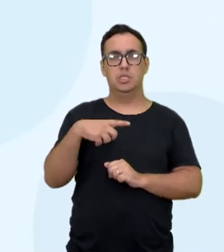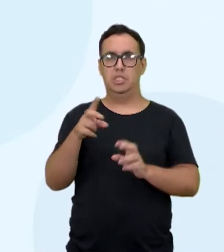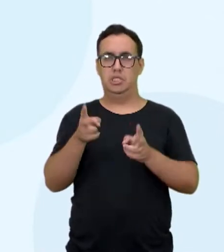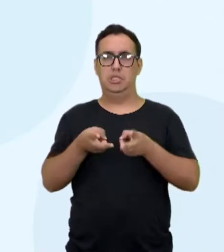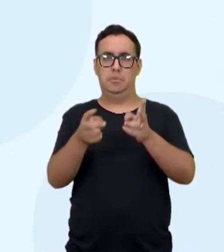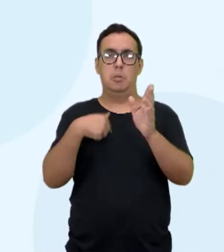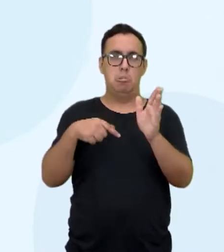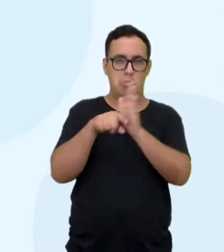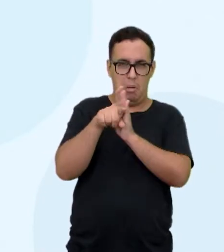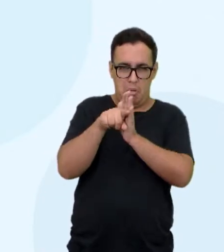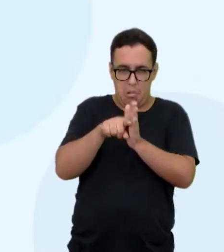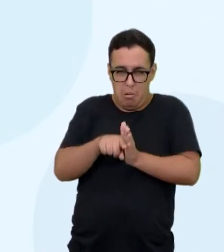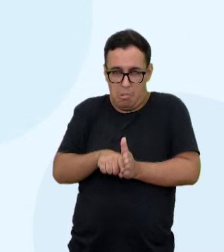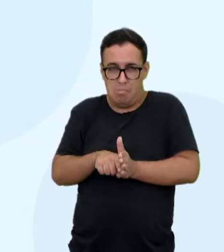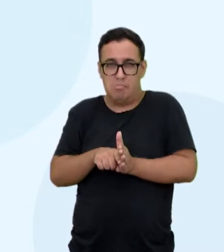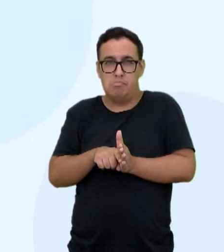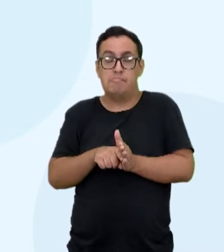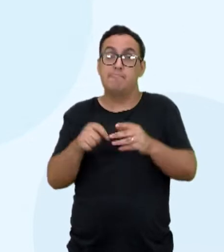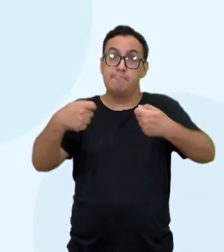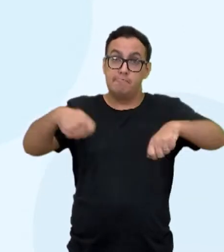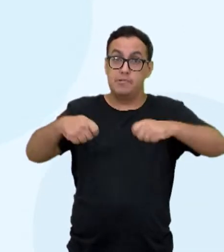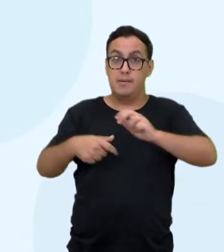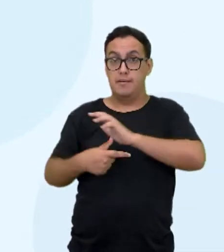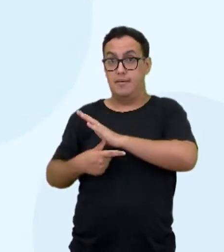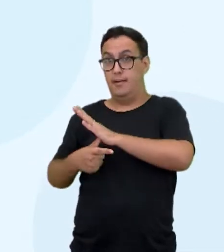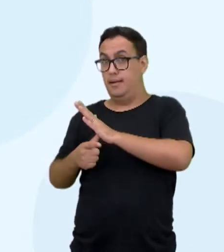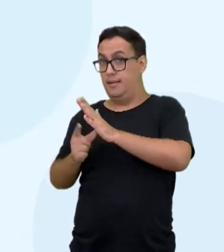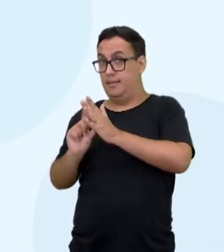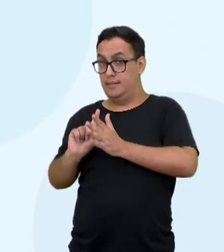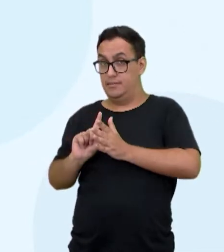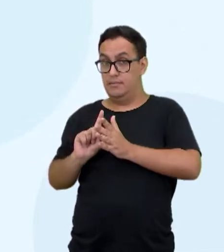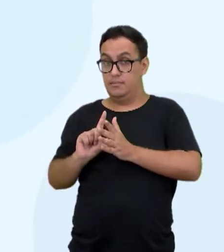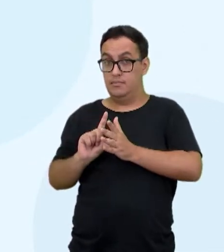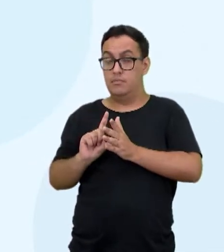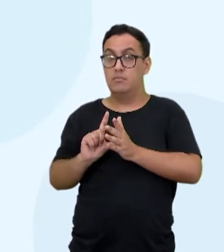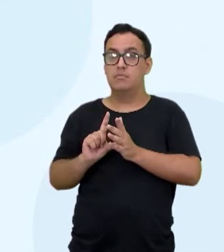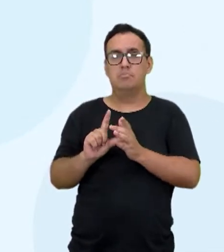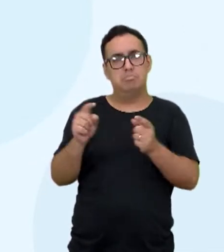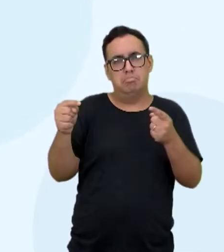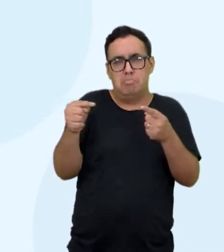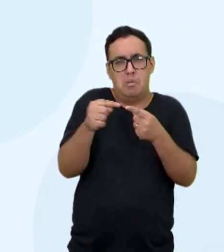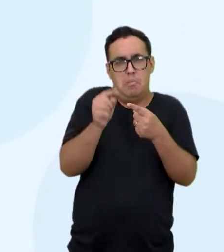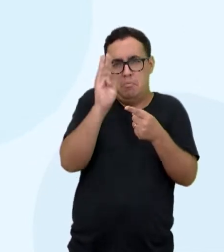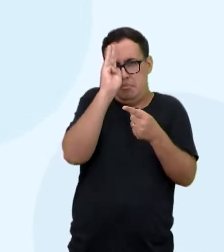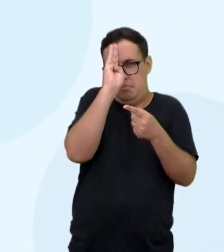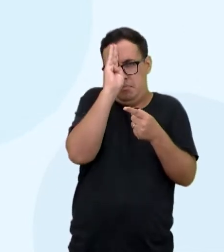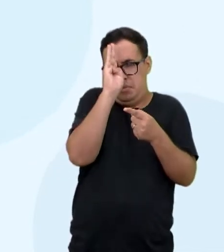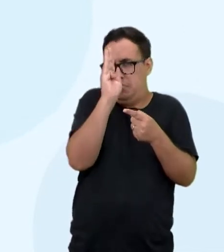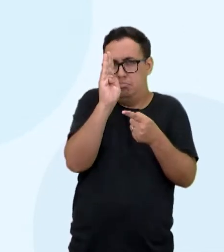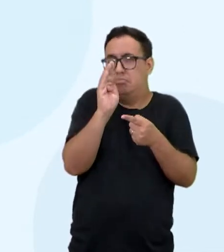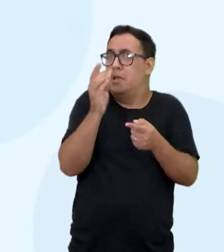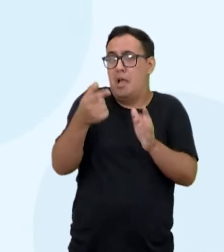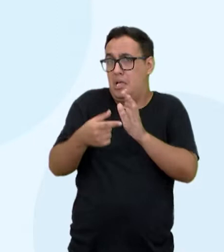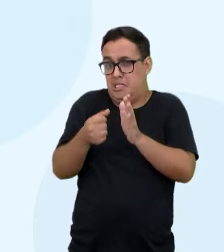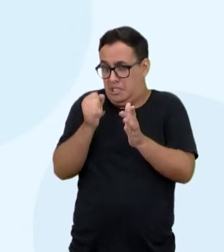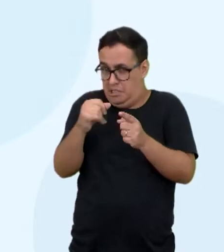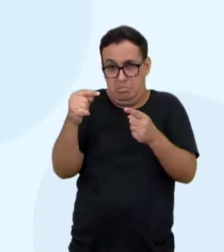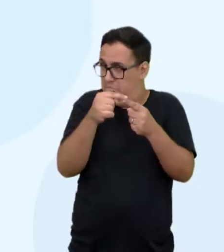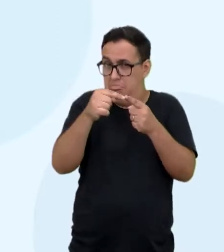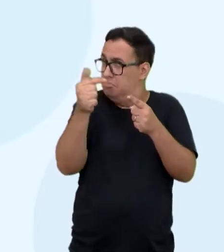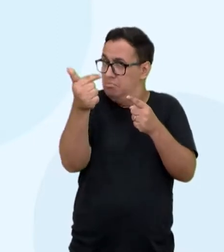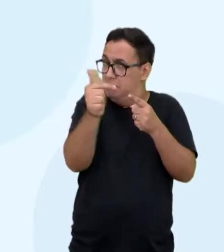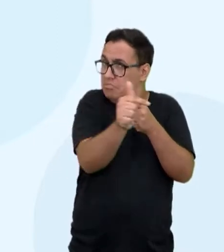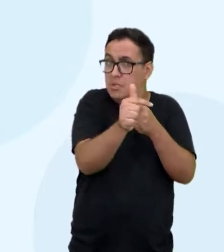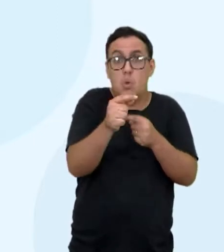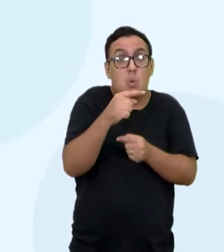pesquisa bibliográfica, eu preciso, como um primeiro passo, assim, sem o qual não é possível iniciar